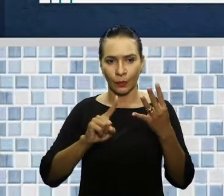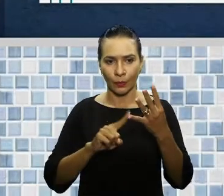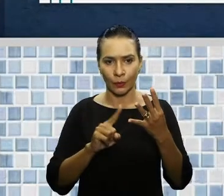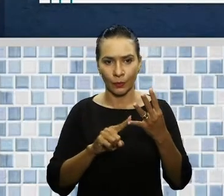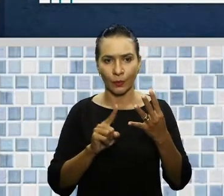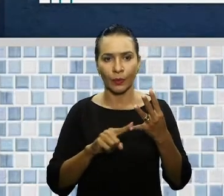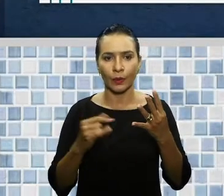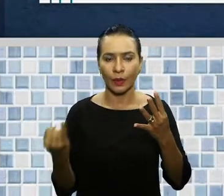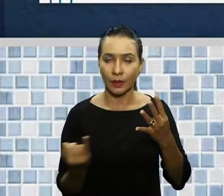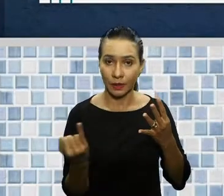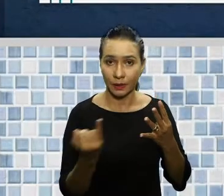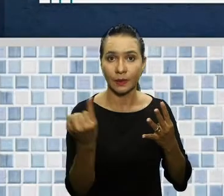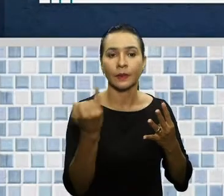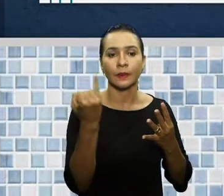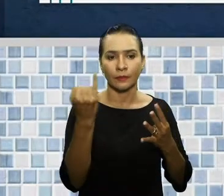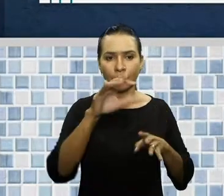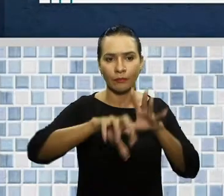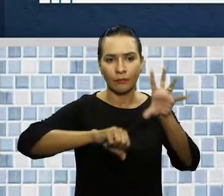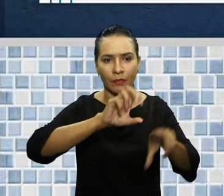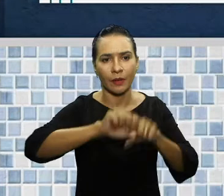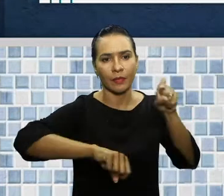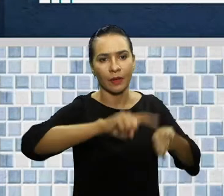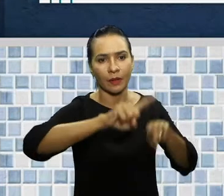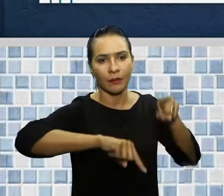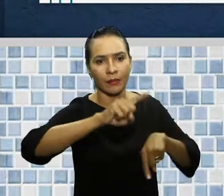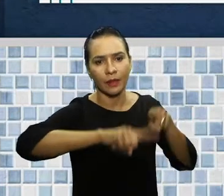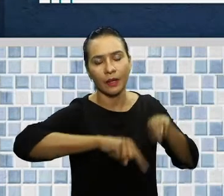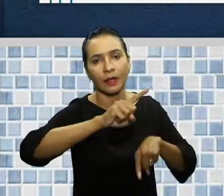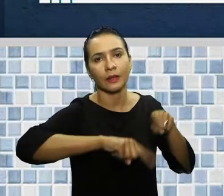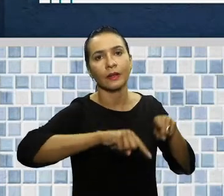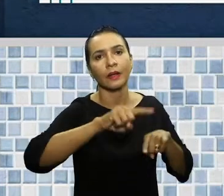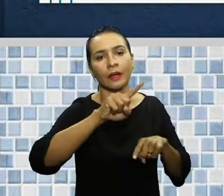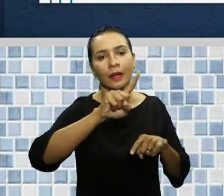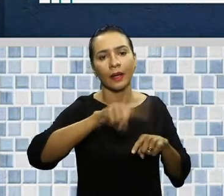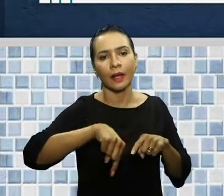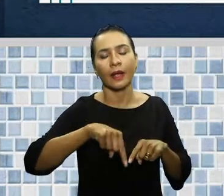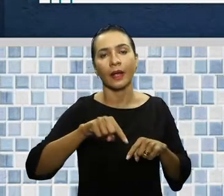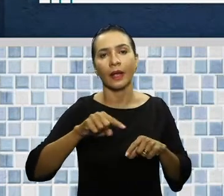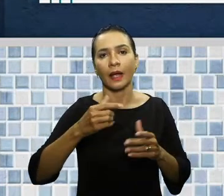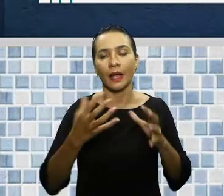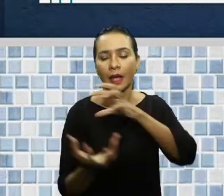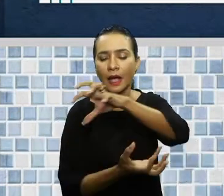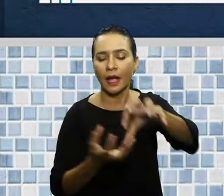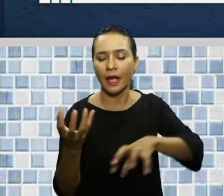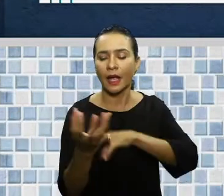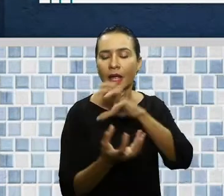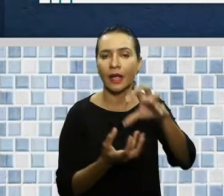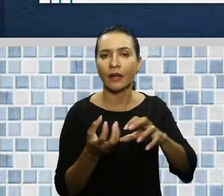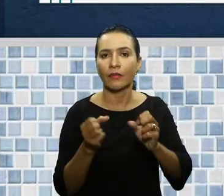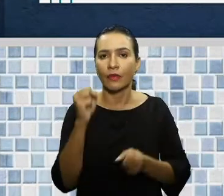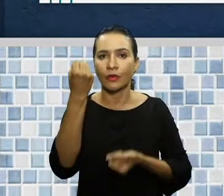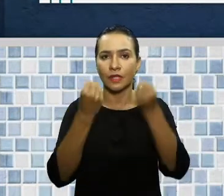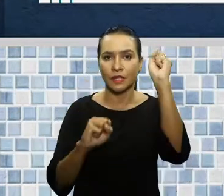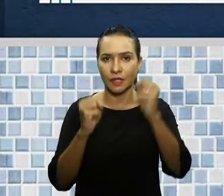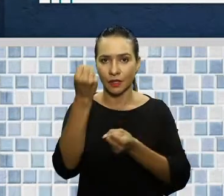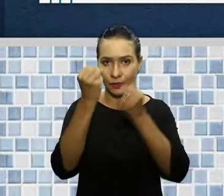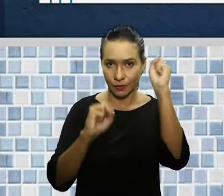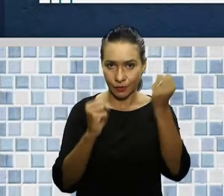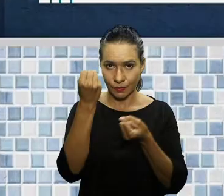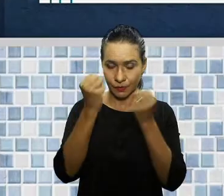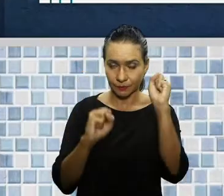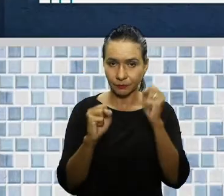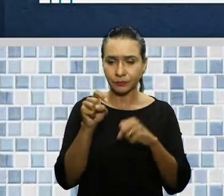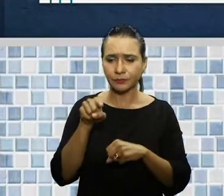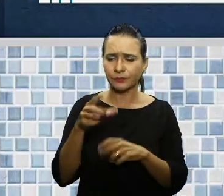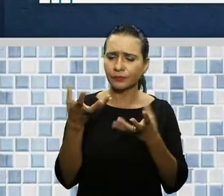importante para a exploração dos recursos foi a Revolução Industrial. E a Revolução Industrial,